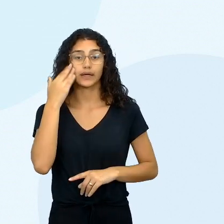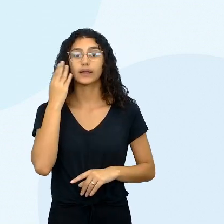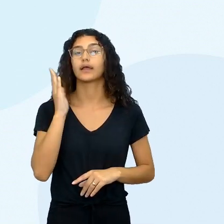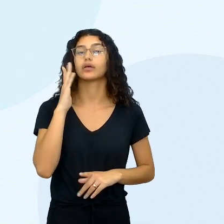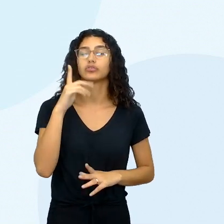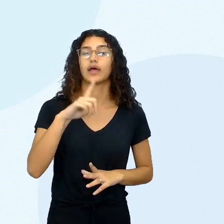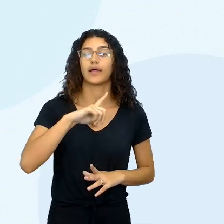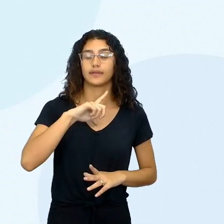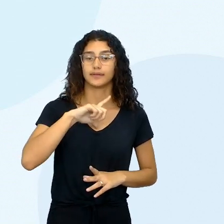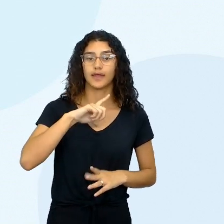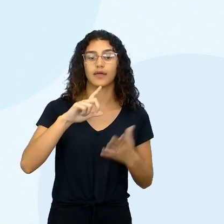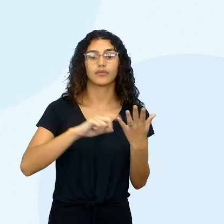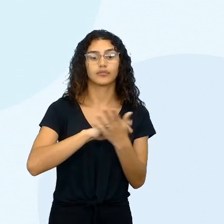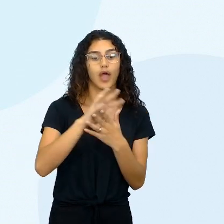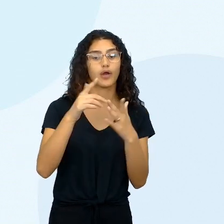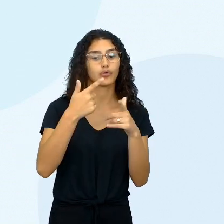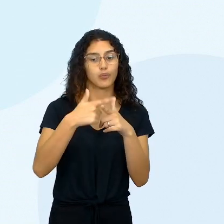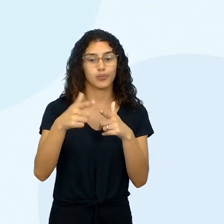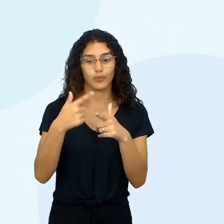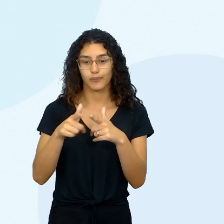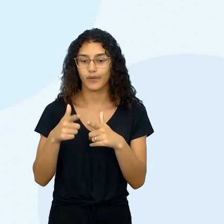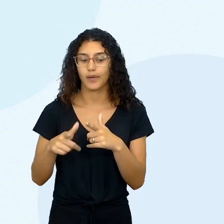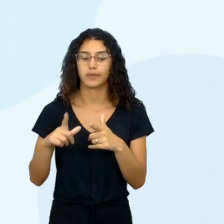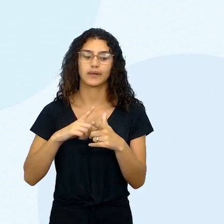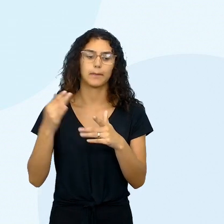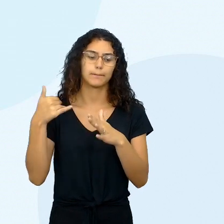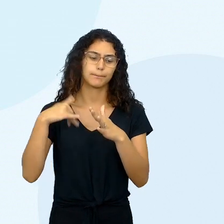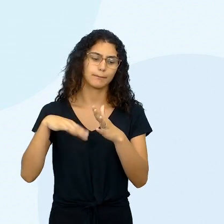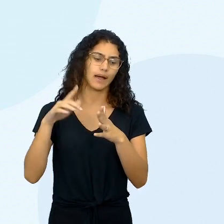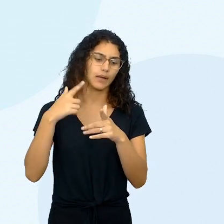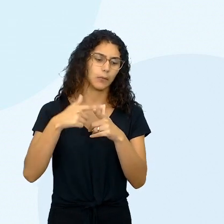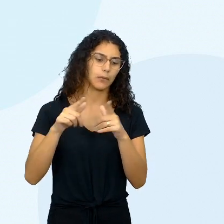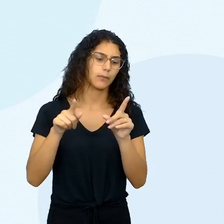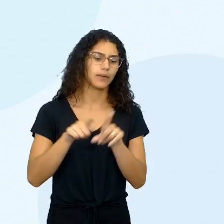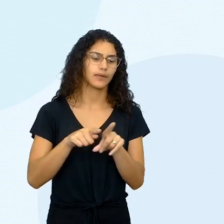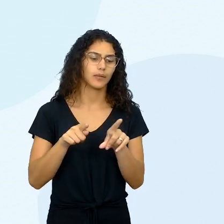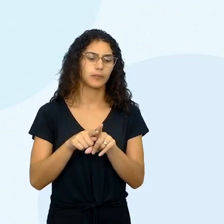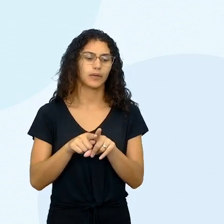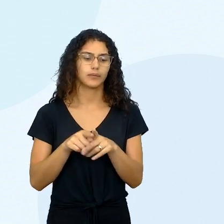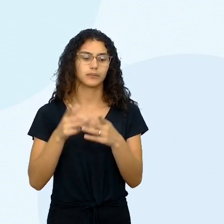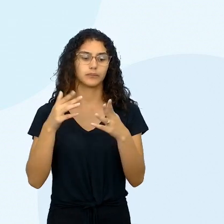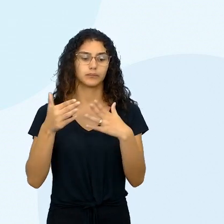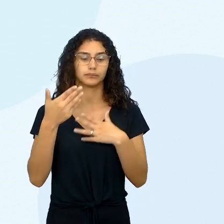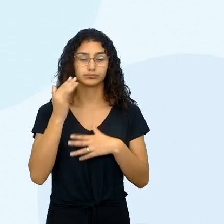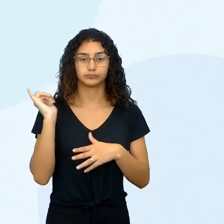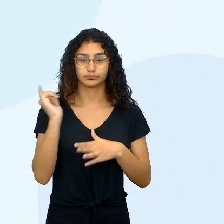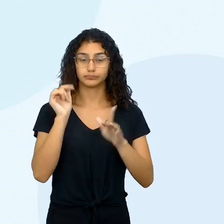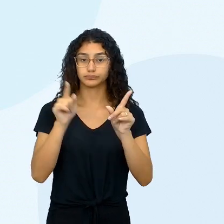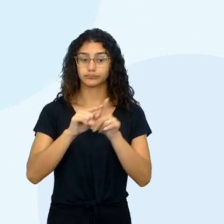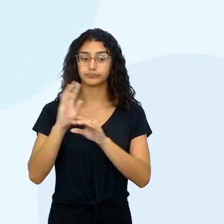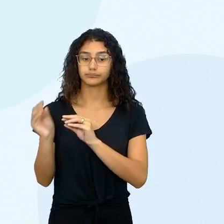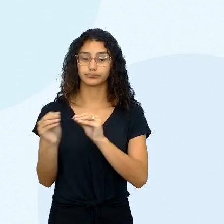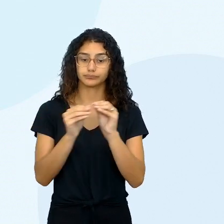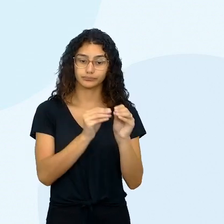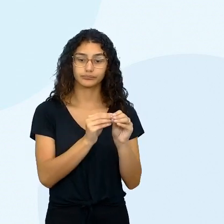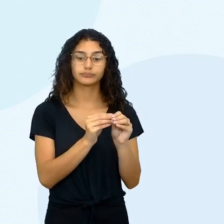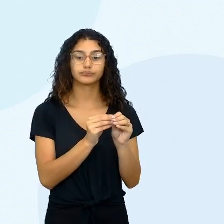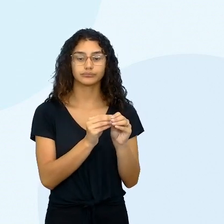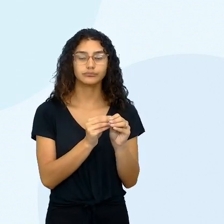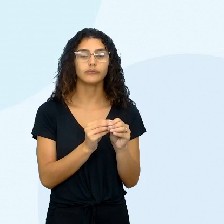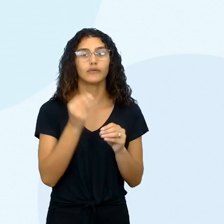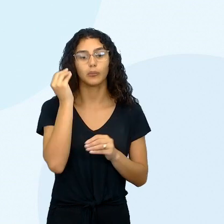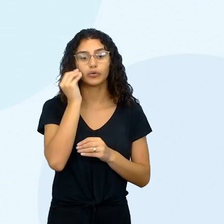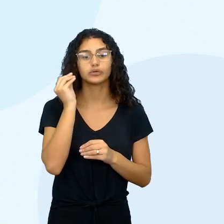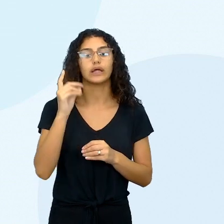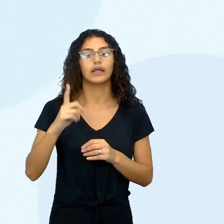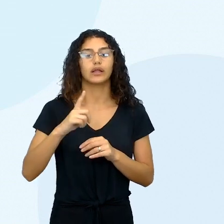já existem muitos problemas e vai haver muitos problemas ainda, mas é muito importante também mostrar para eles que existem oportunidades